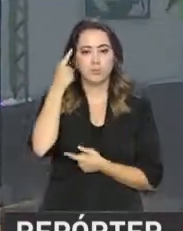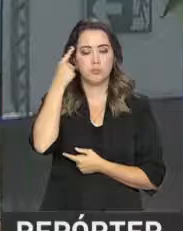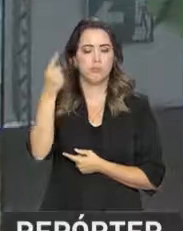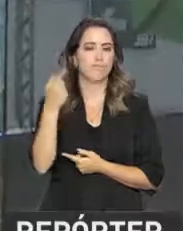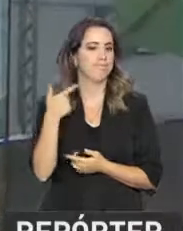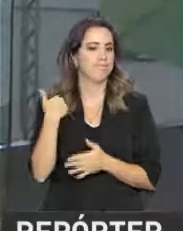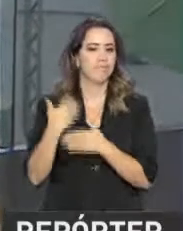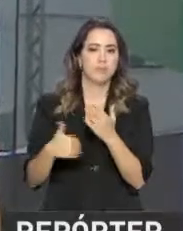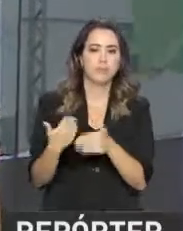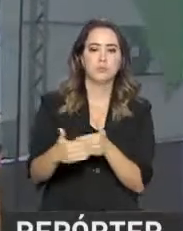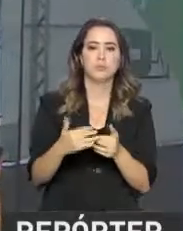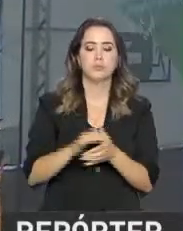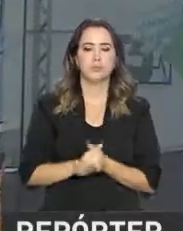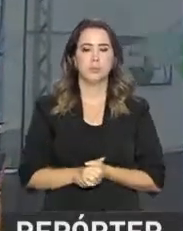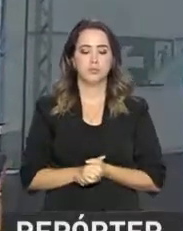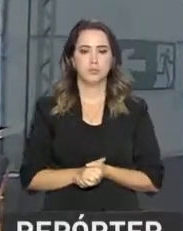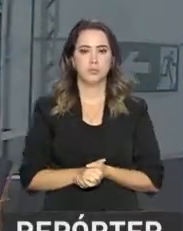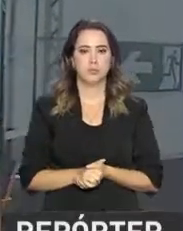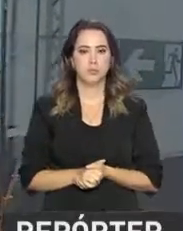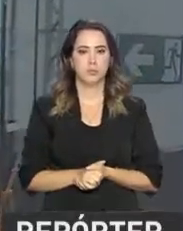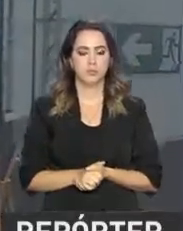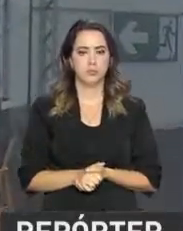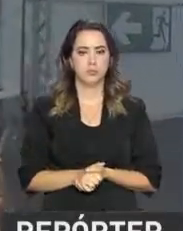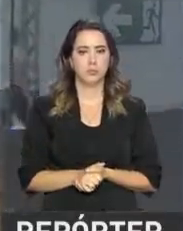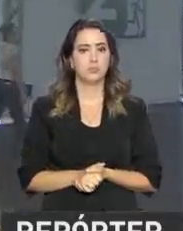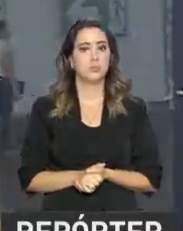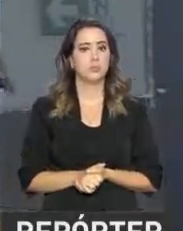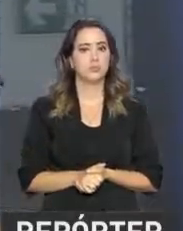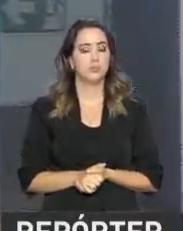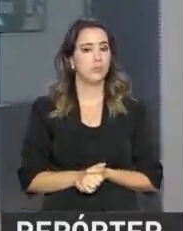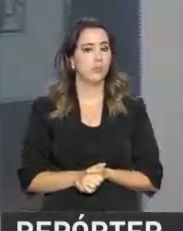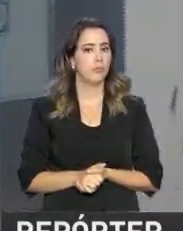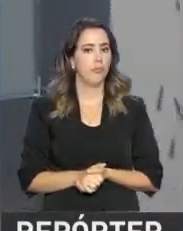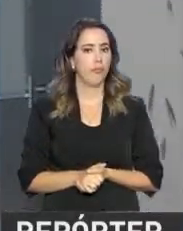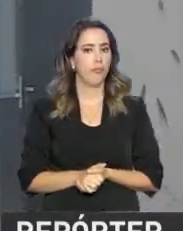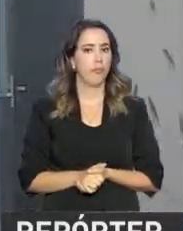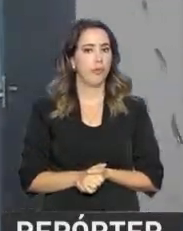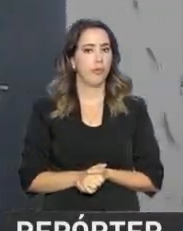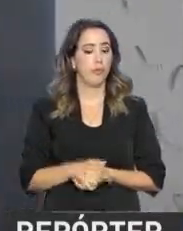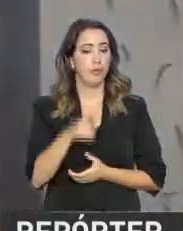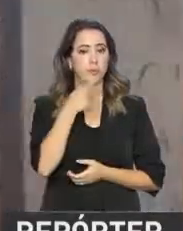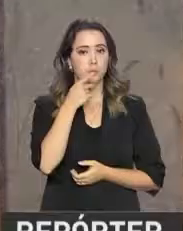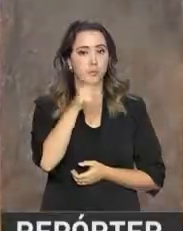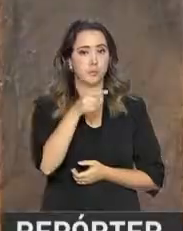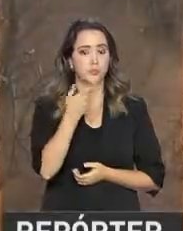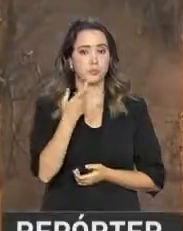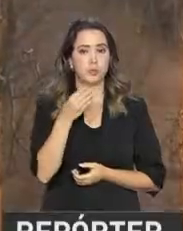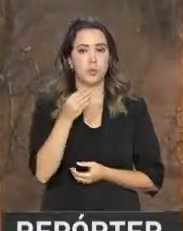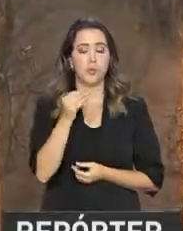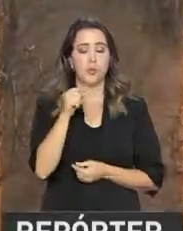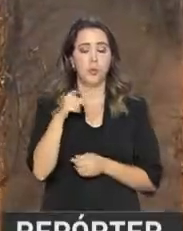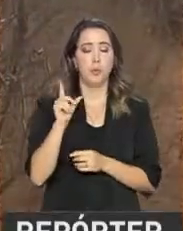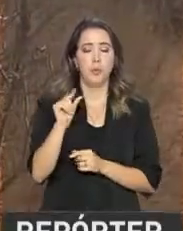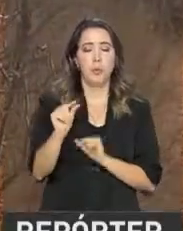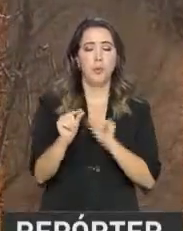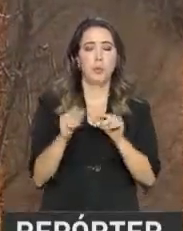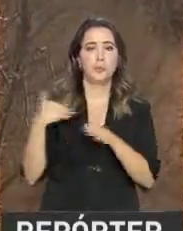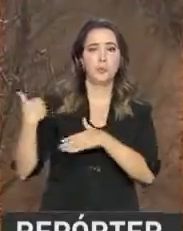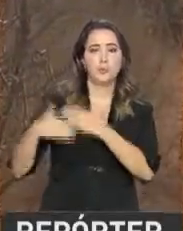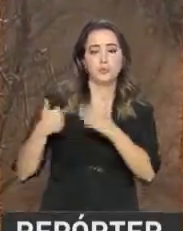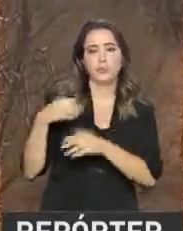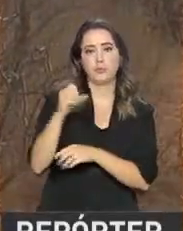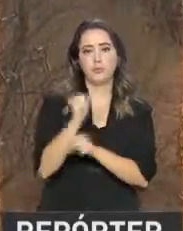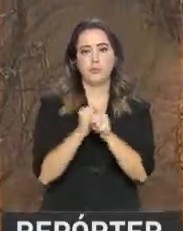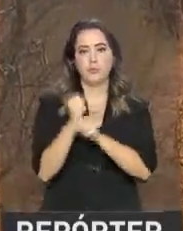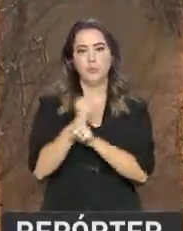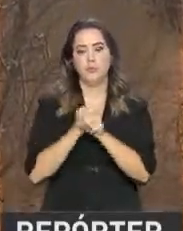não avançou. É, minha gente, parece que o resultado não foi bom para o neto de Dom João. Há pouco mais de 10 anos,